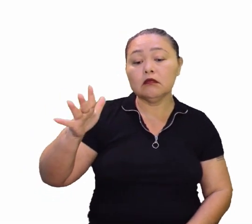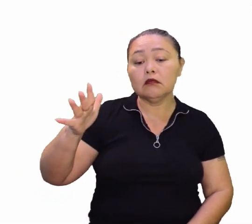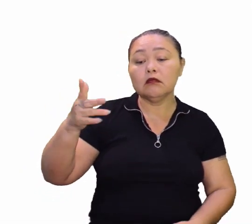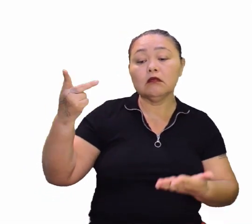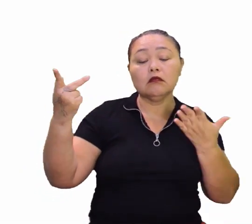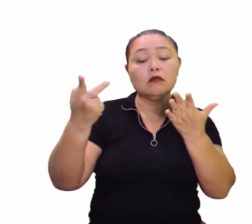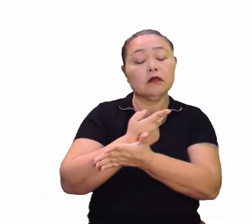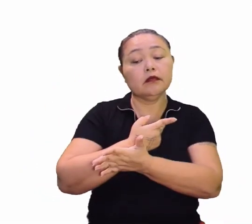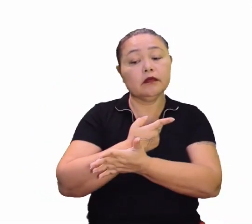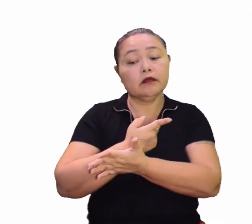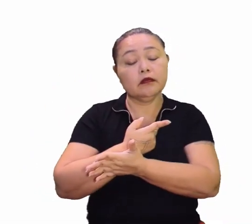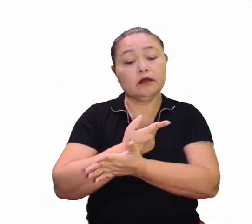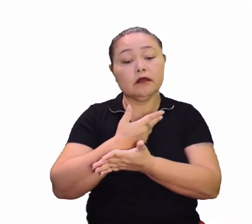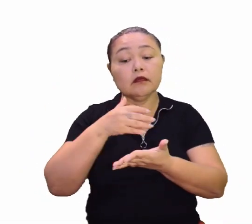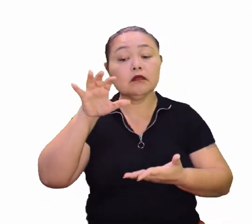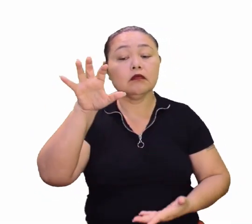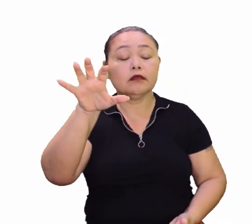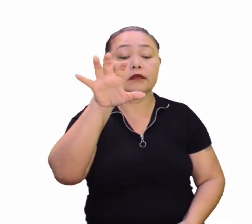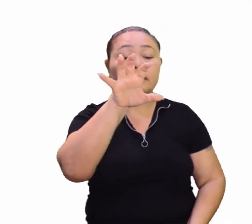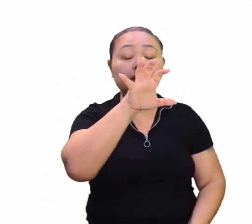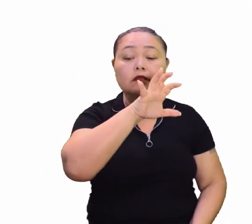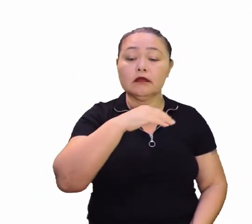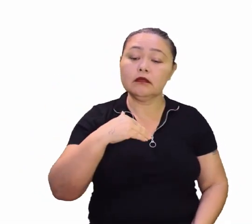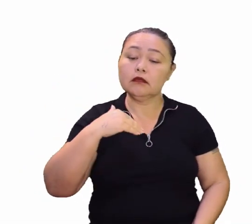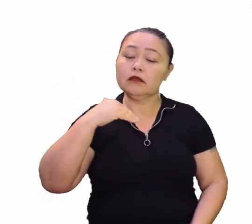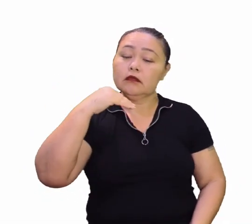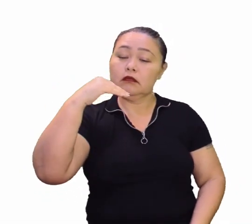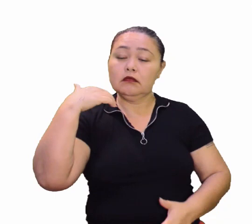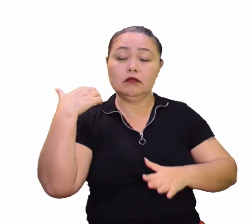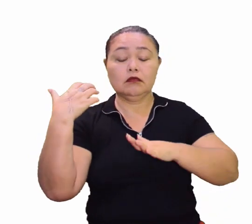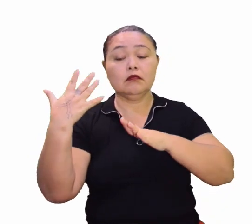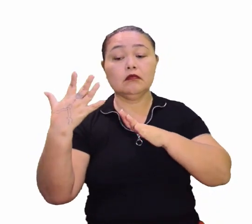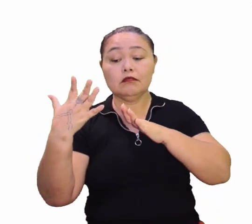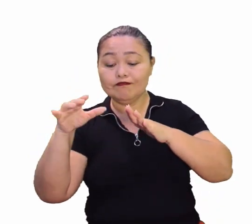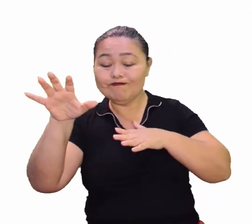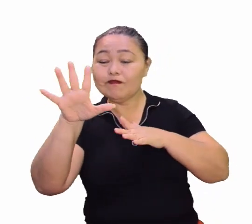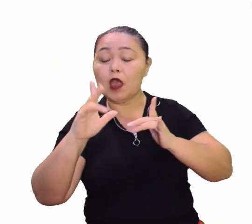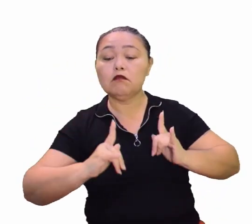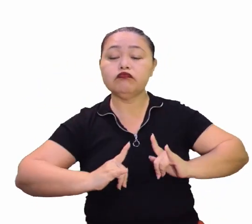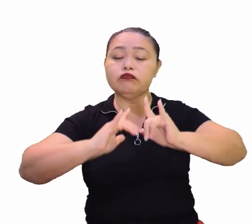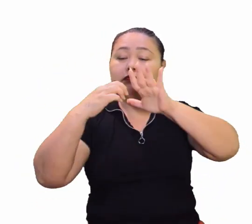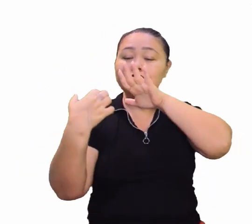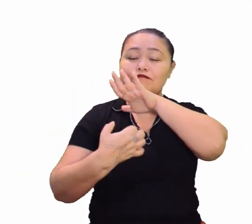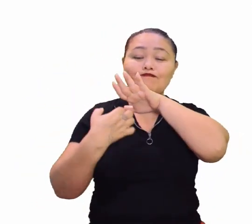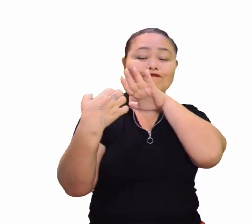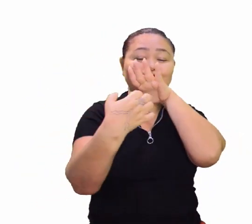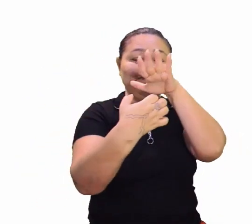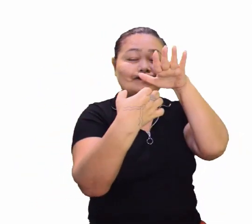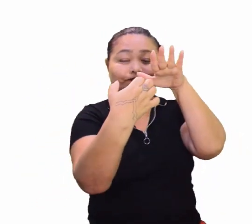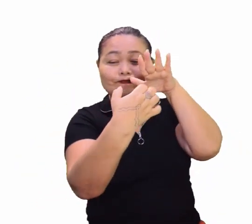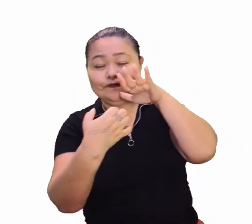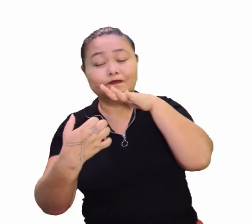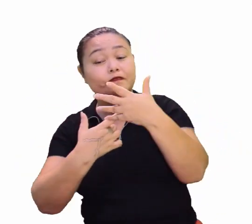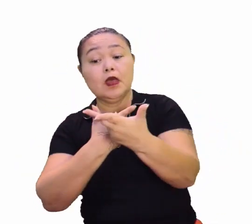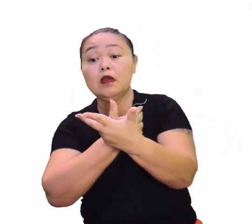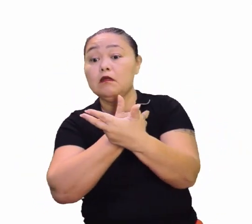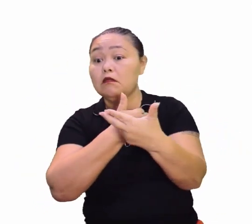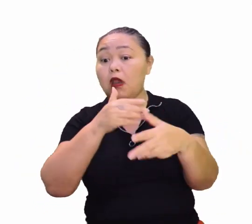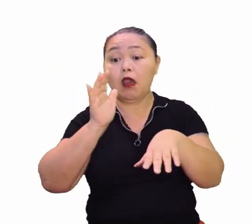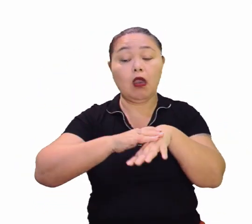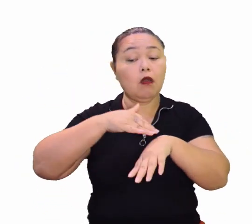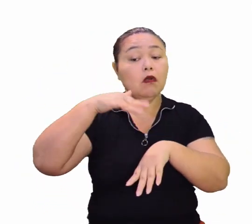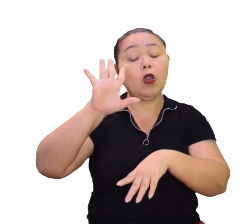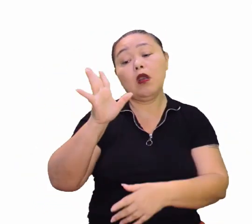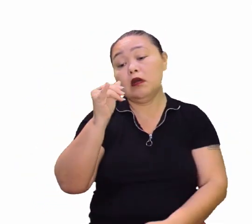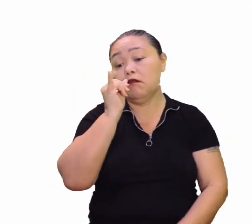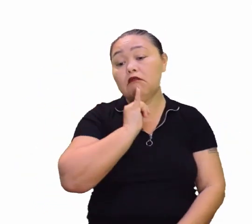Geralmente ocorre em regiões altamente industrializadas. Exatamente. Ok? Como em Beijing,